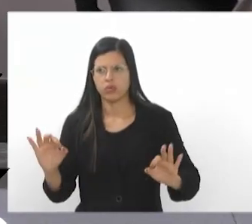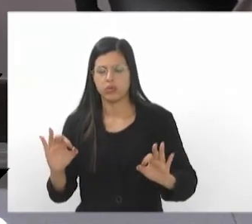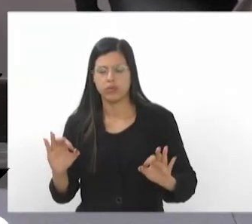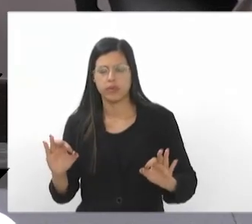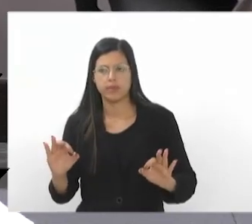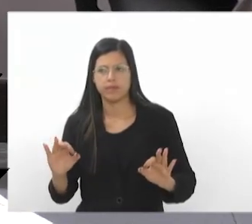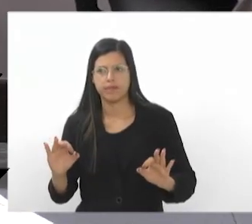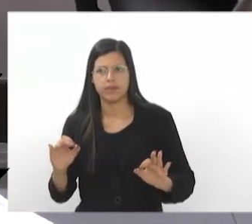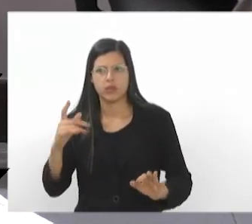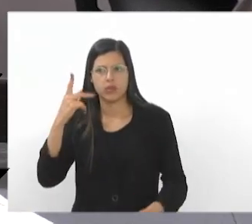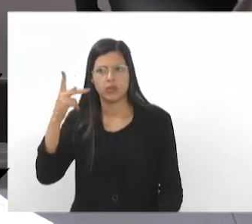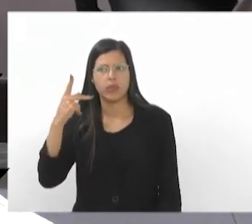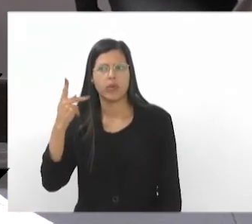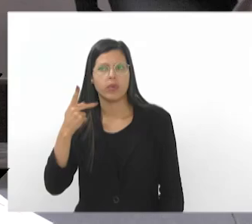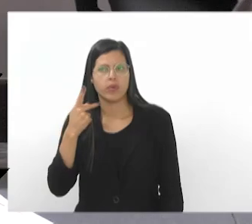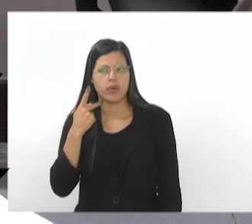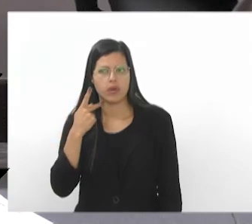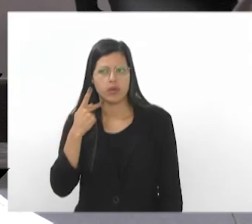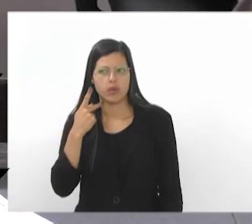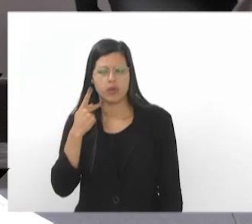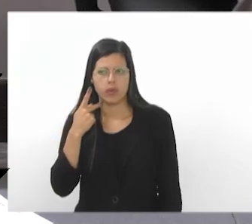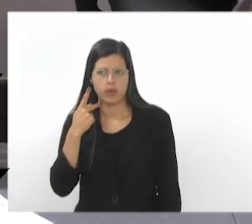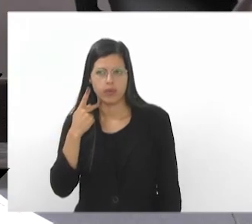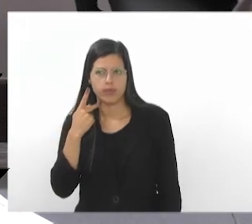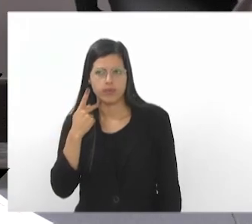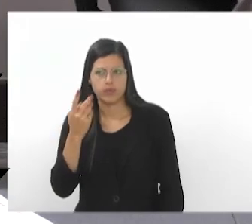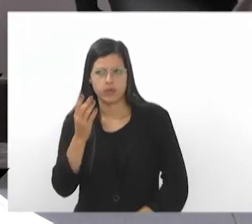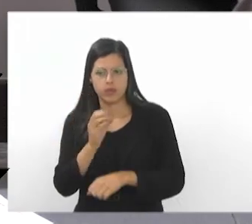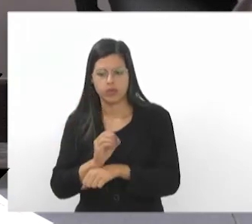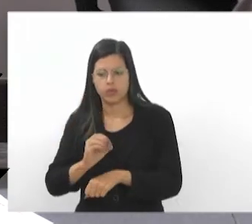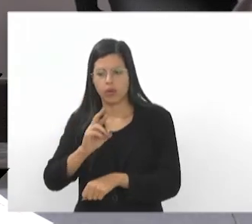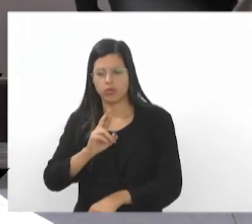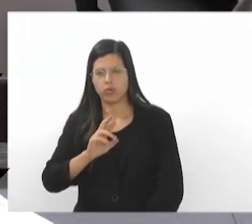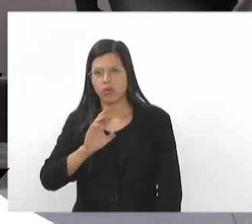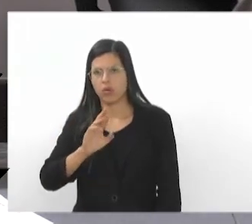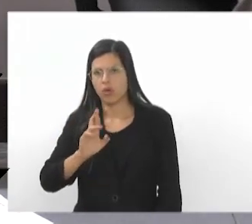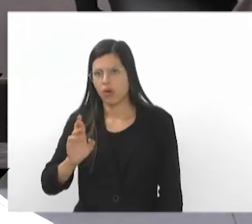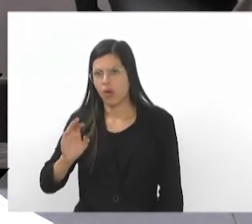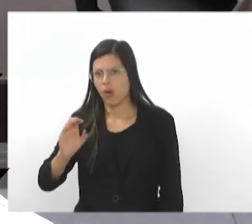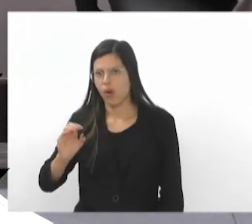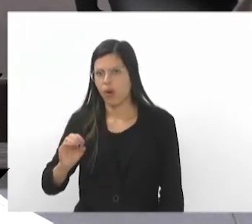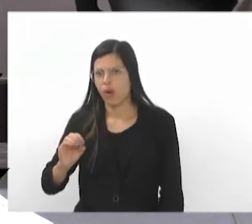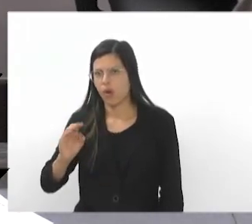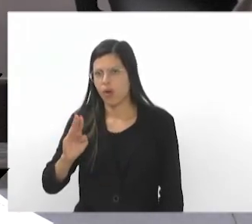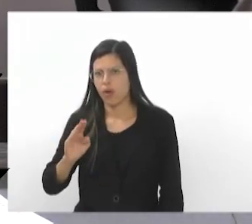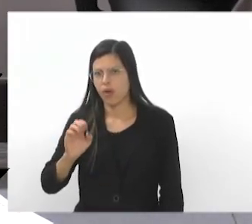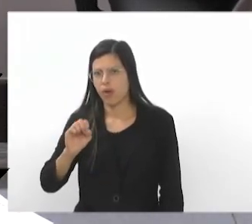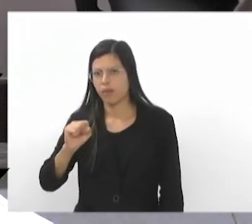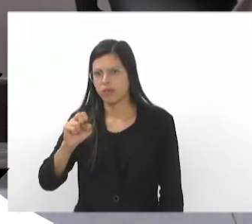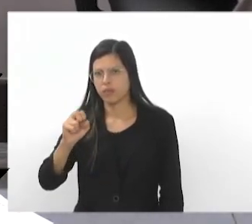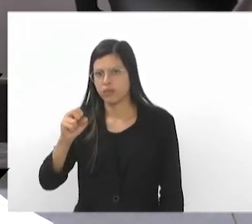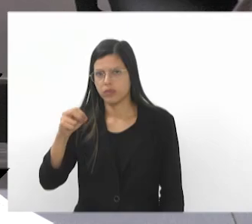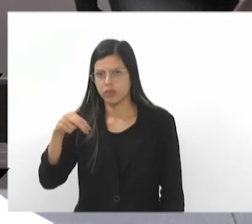nosso procurador, o doutor Robson, mas mesmo assim